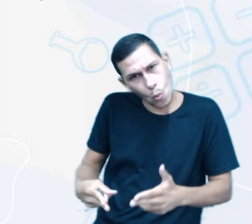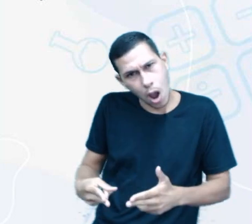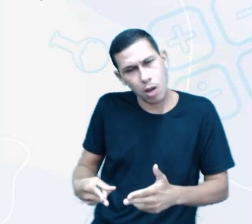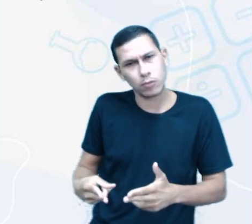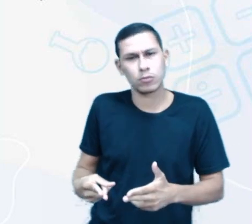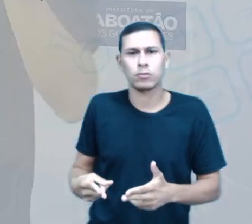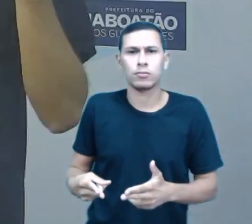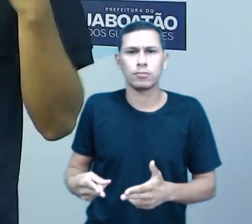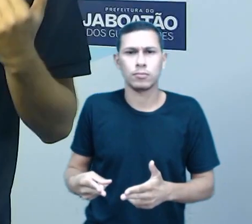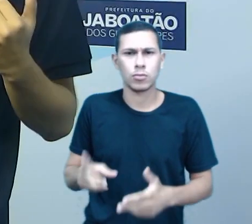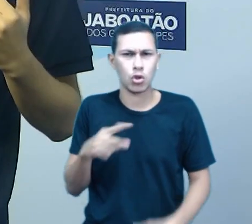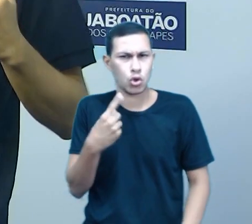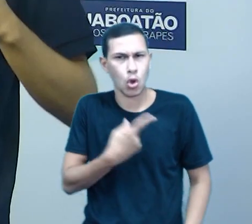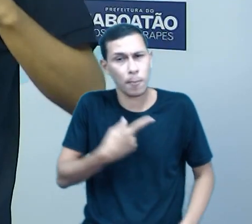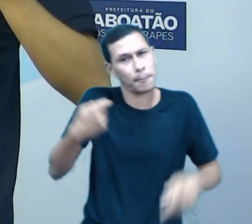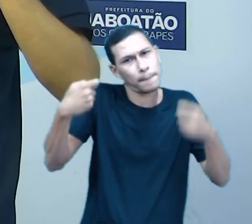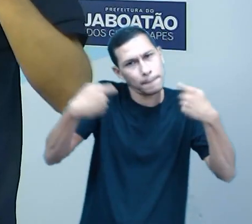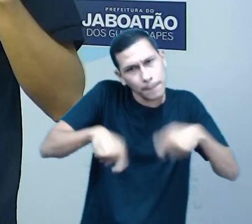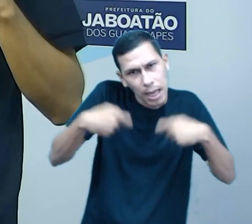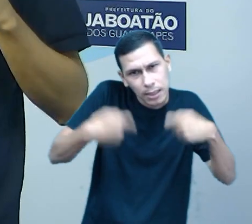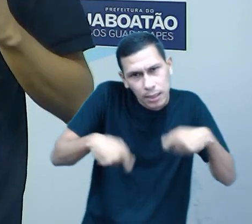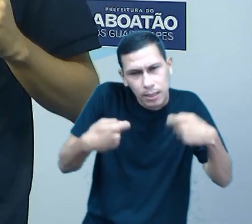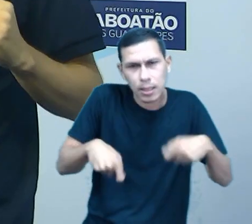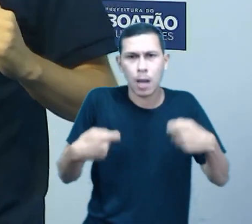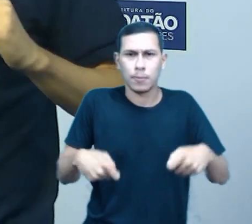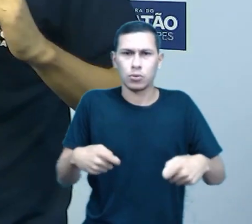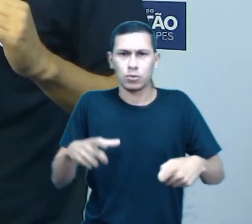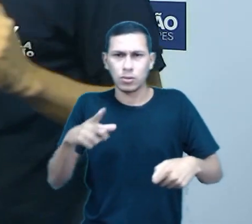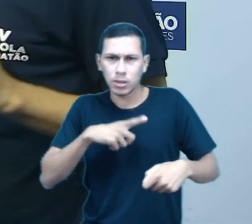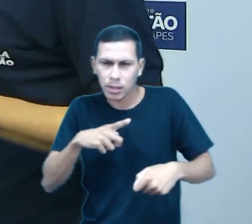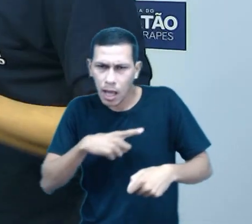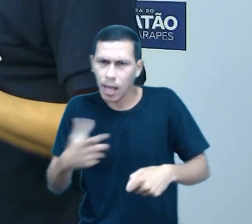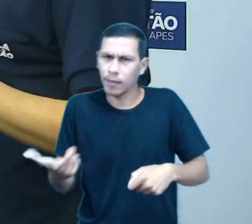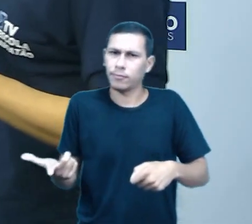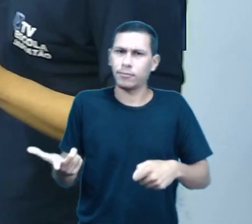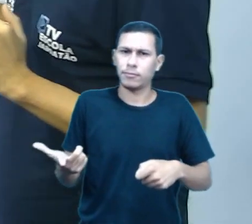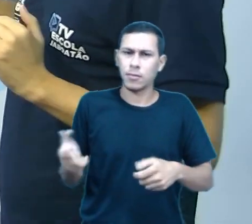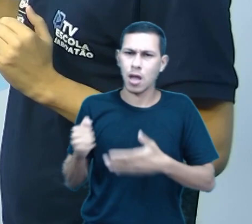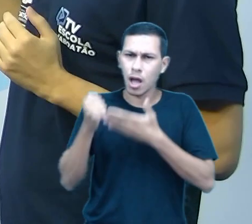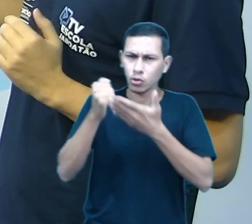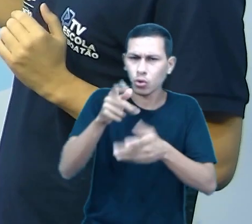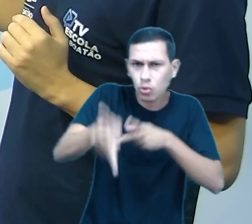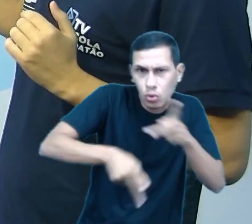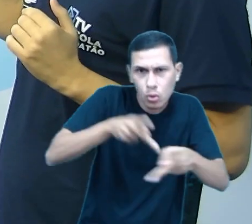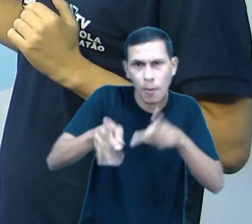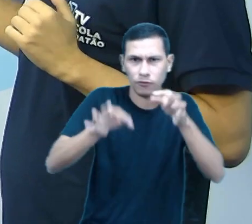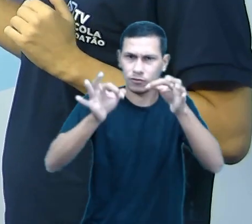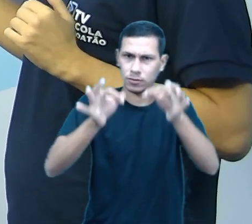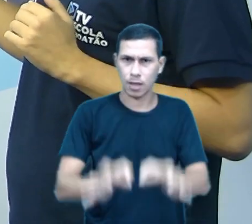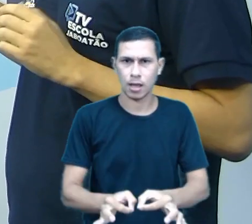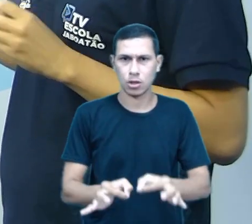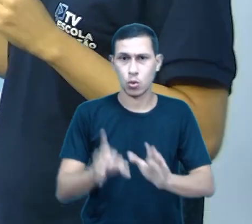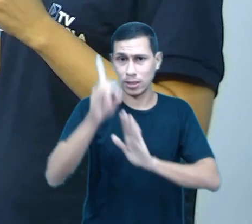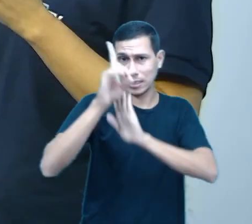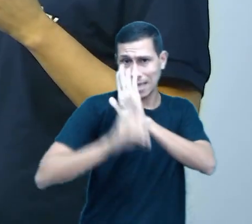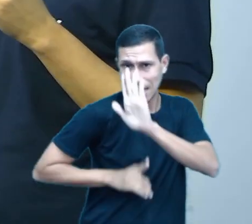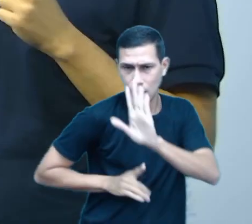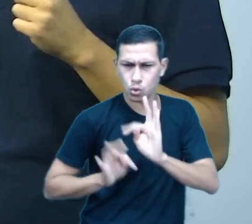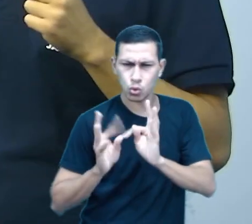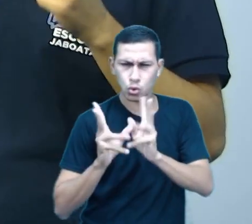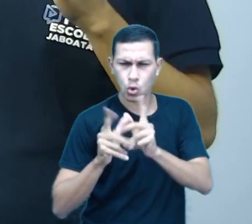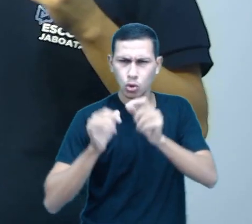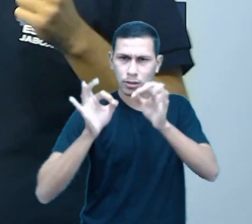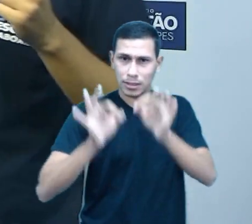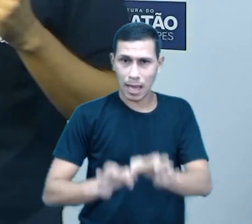dizer que a gente continue gozando de privilégios sempre. Se tudo que a gente quer que continue como está, é preciso